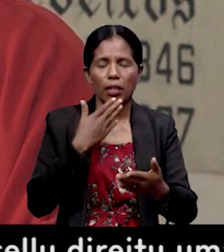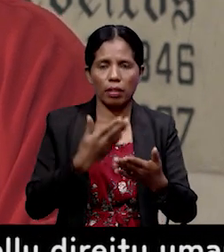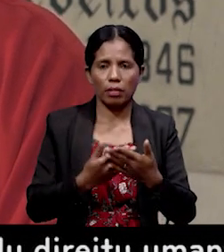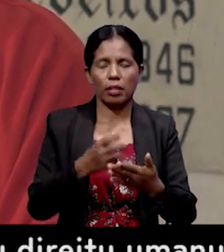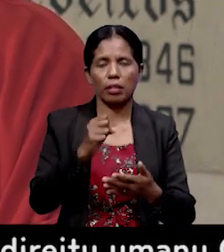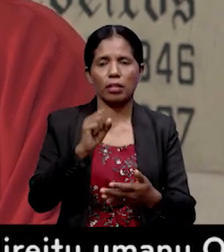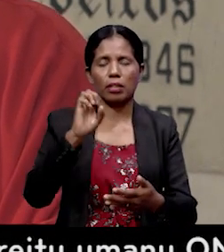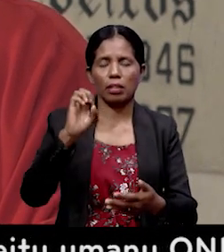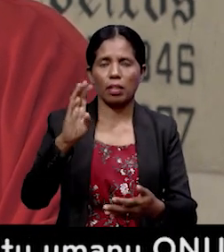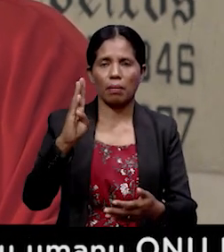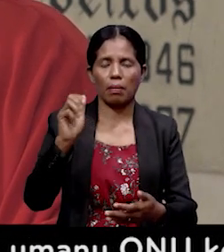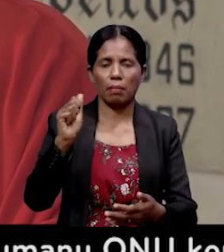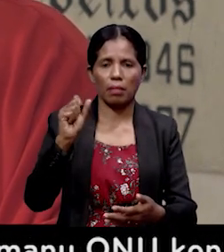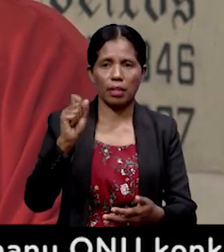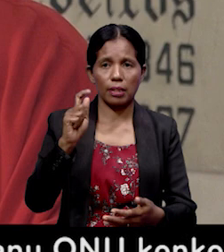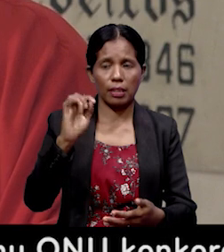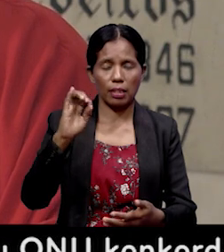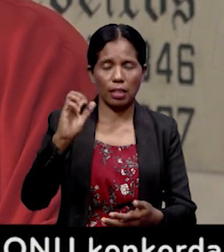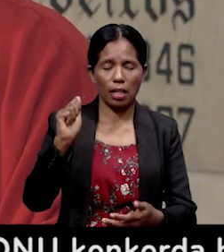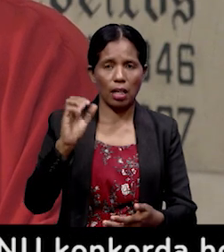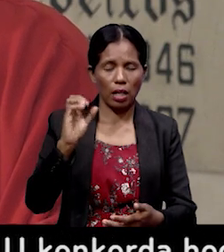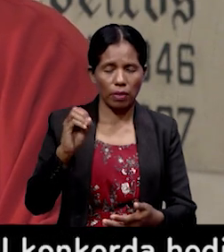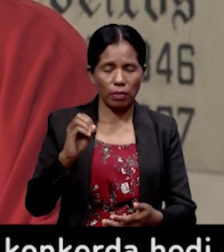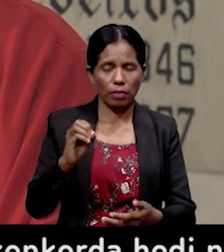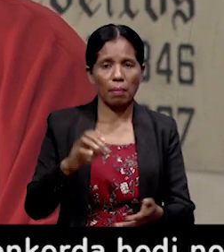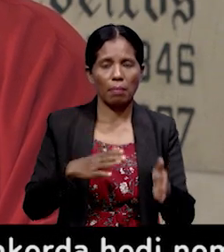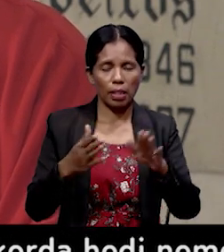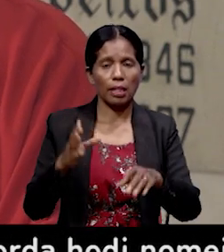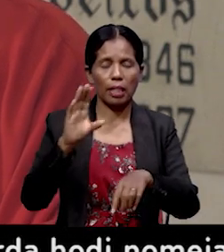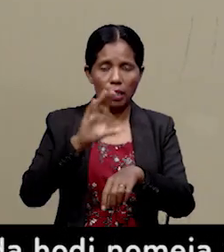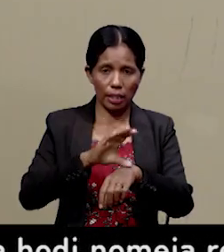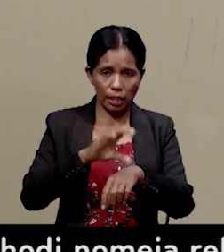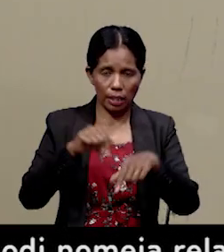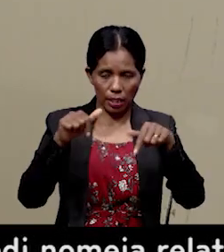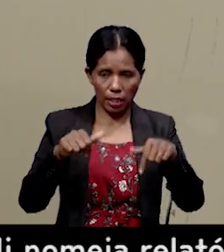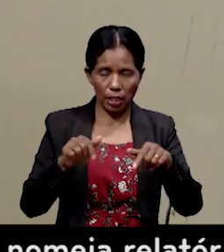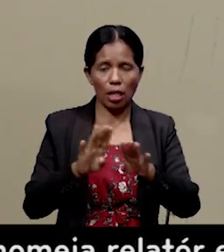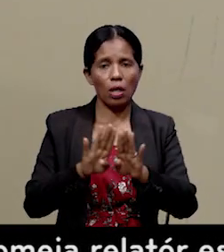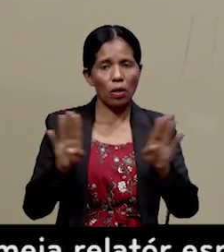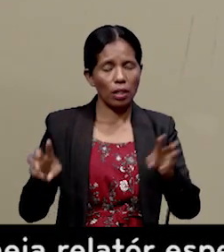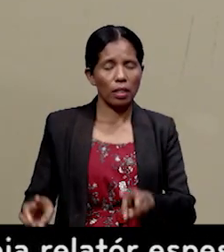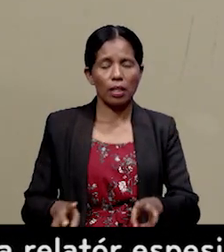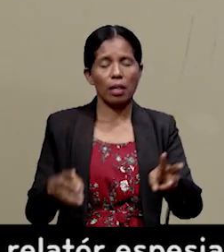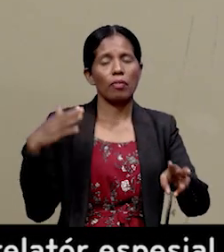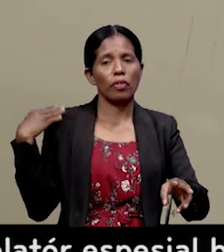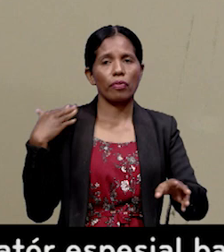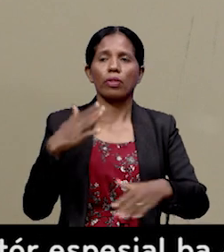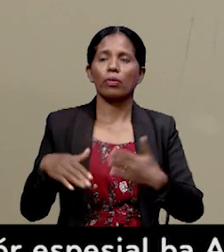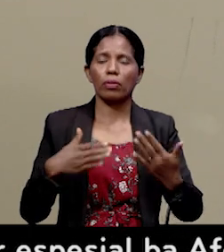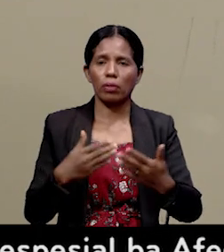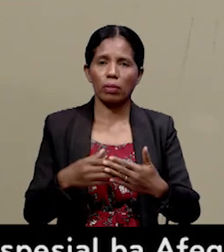Sebastião mate, ia de 28, ia igreja niduni, loke dalan ba juventude, lurico sua insira, a tua